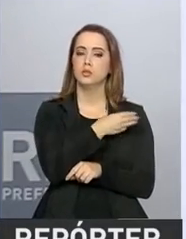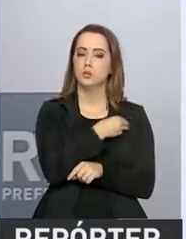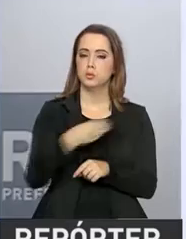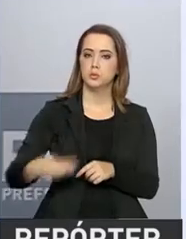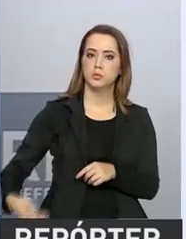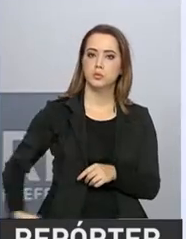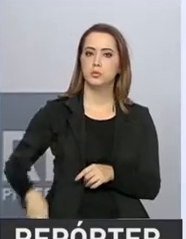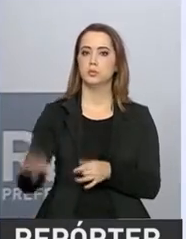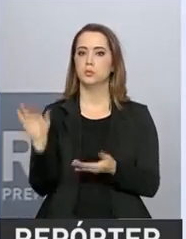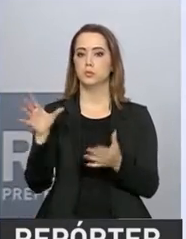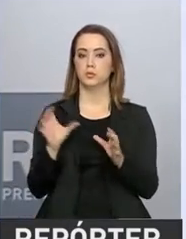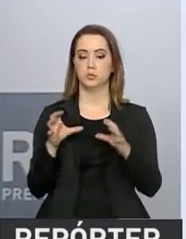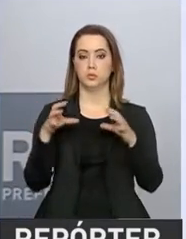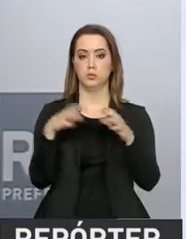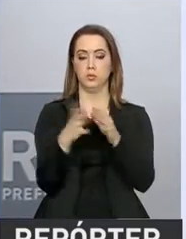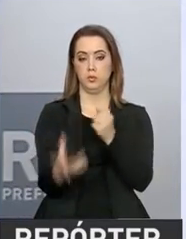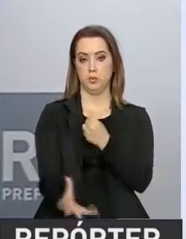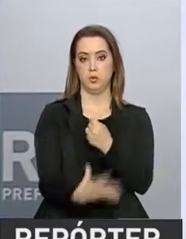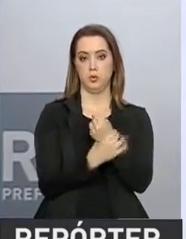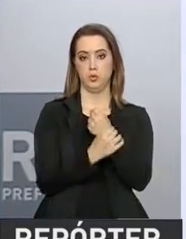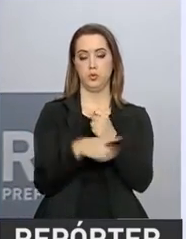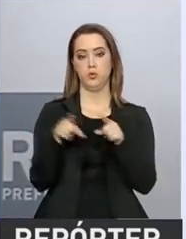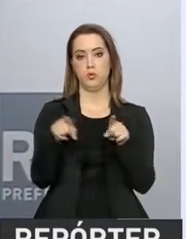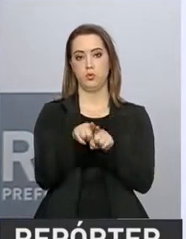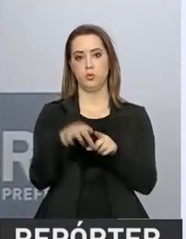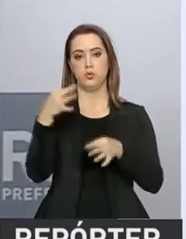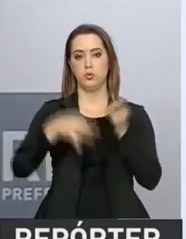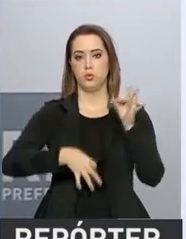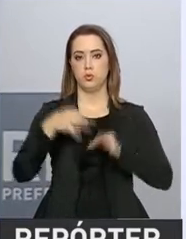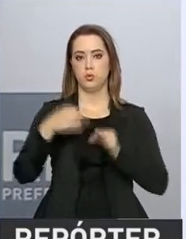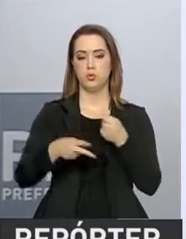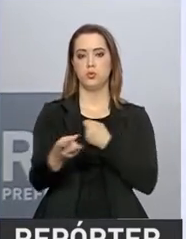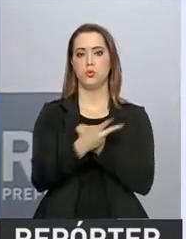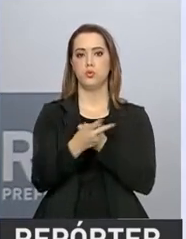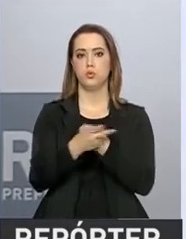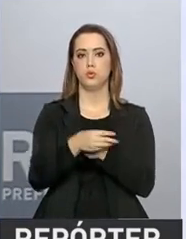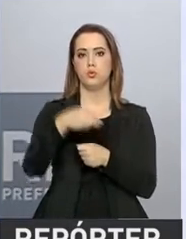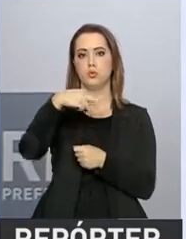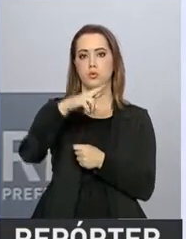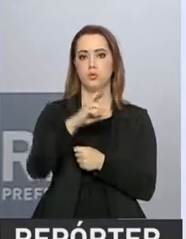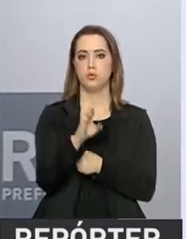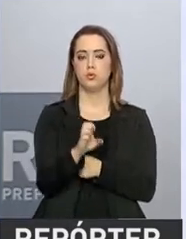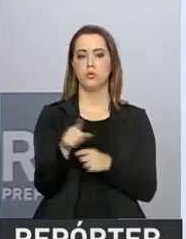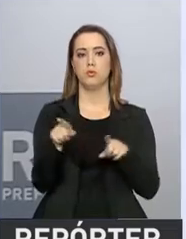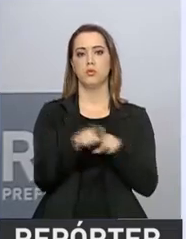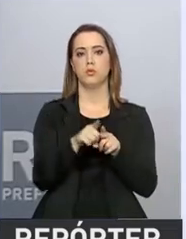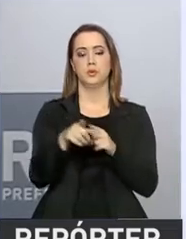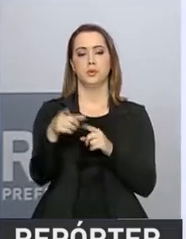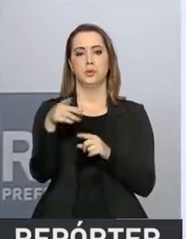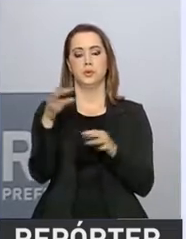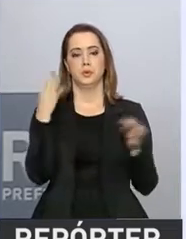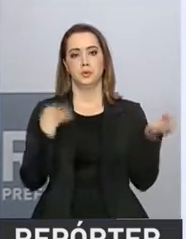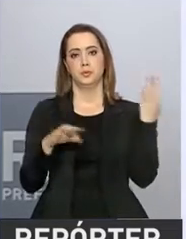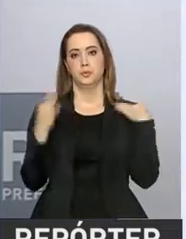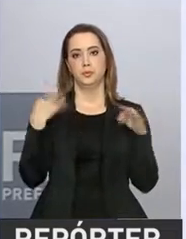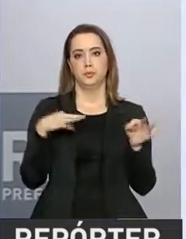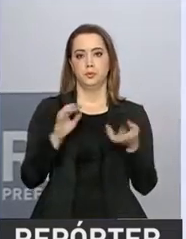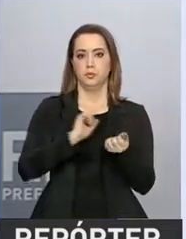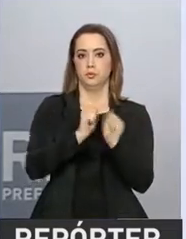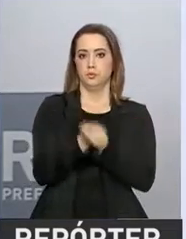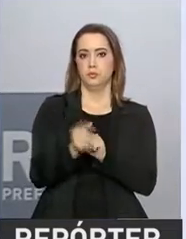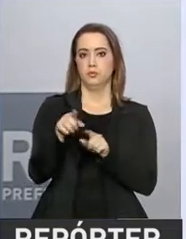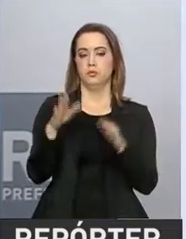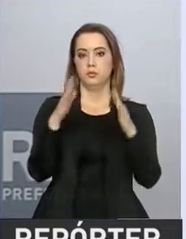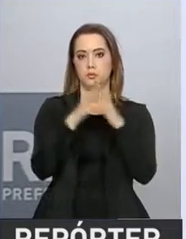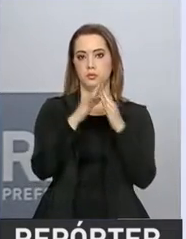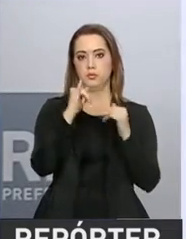de Segurança Institucional, da Justiça, da Defesa, das Relações Exteriores, do Turismo, do Esporte e da Casa Civil. Eles vão fazer um